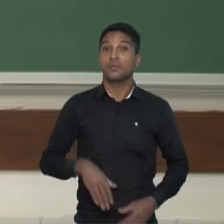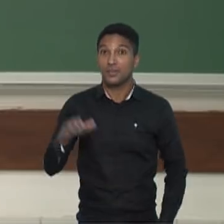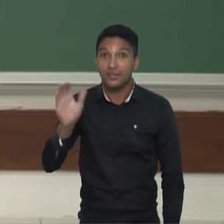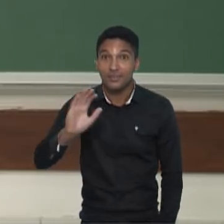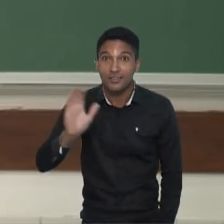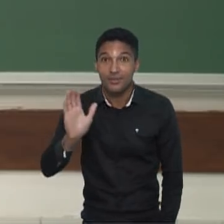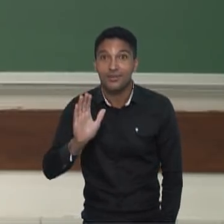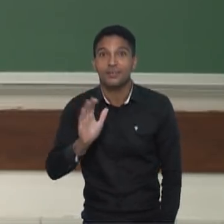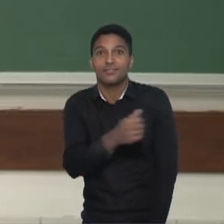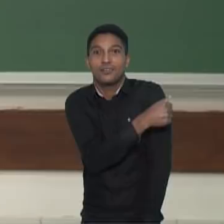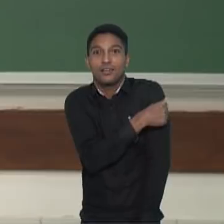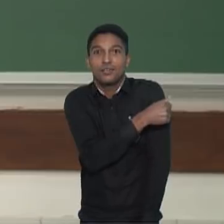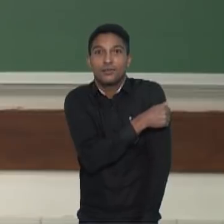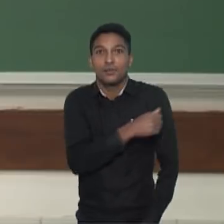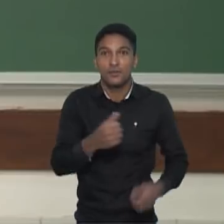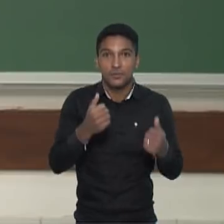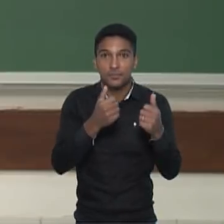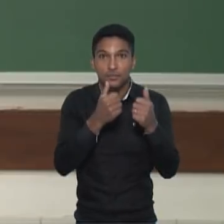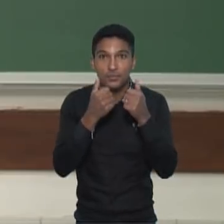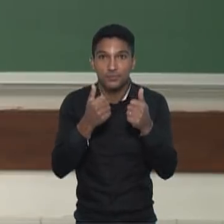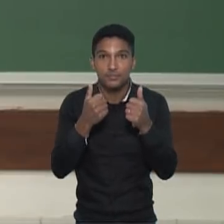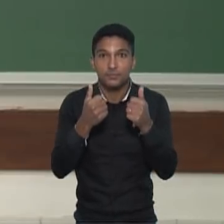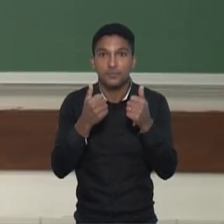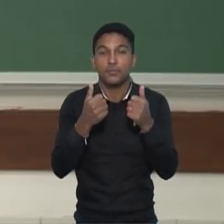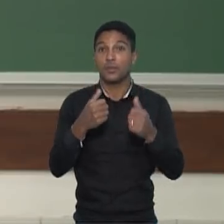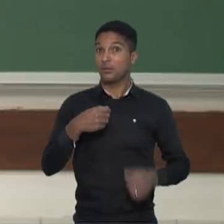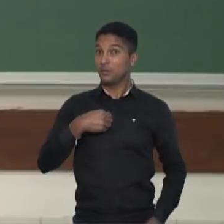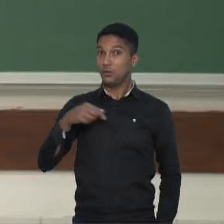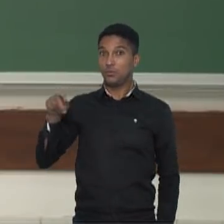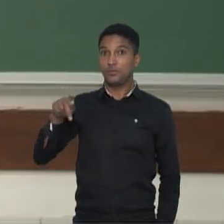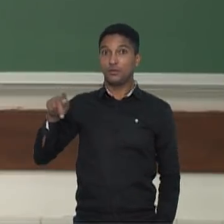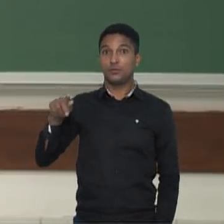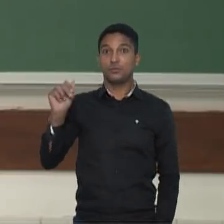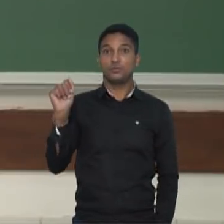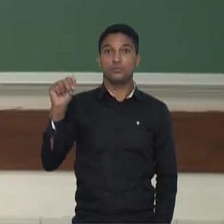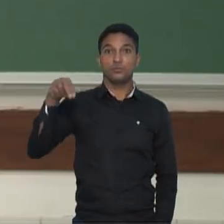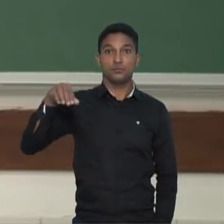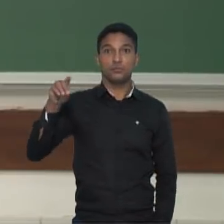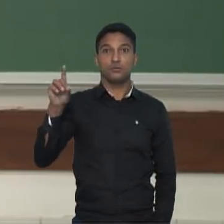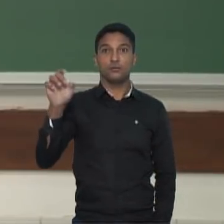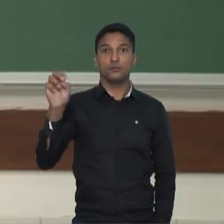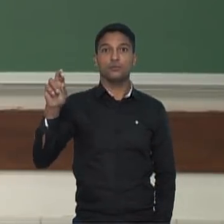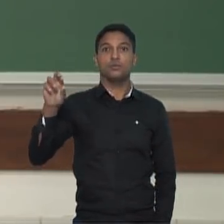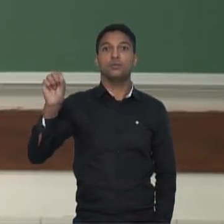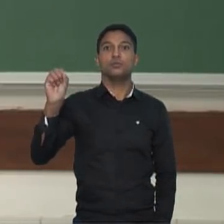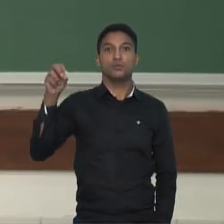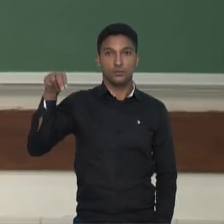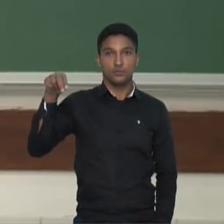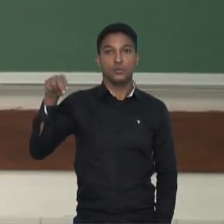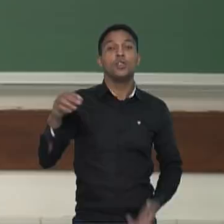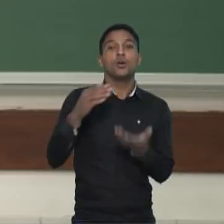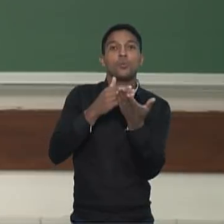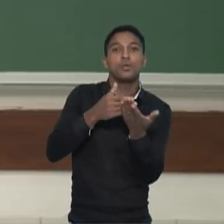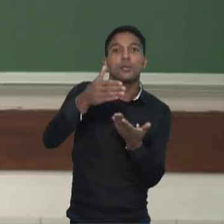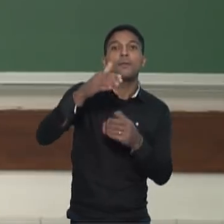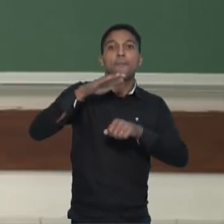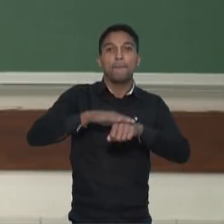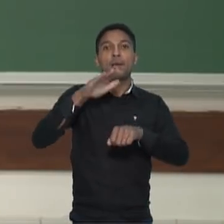Fala galera, beleza? Eu sou o professor Anderson Boganica e estamos começando mais uma aula de língua